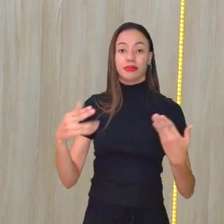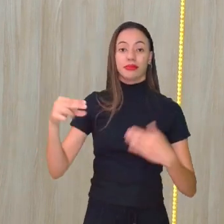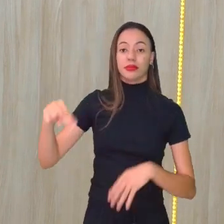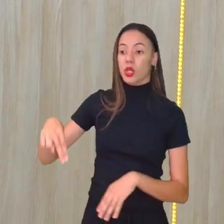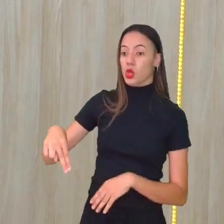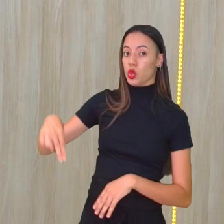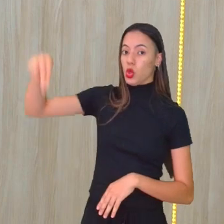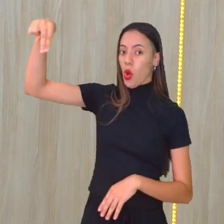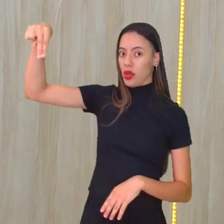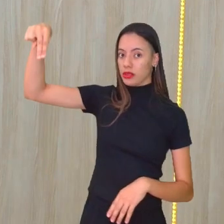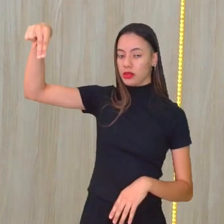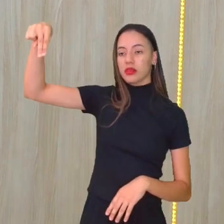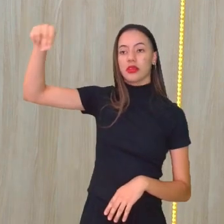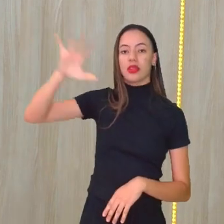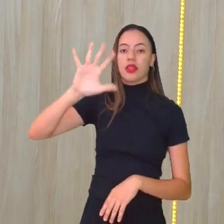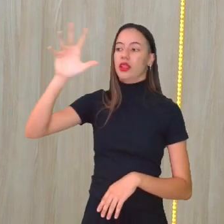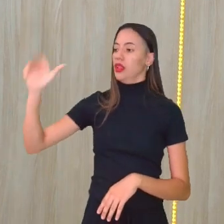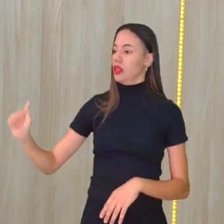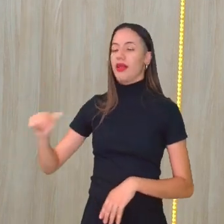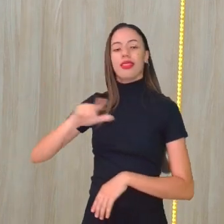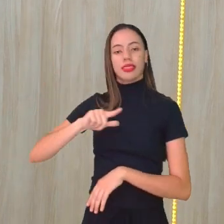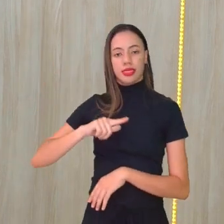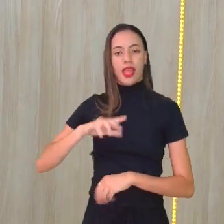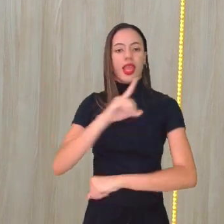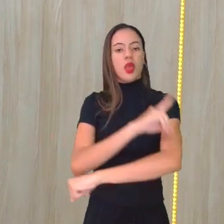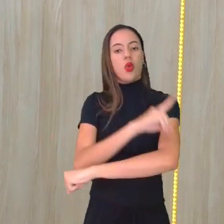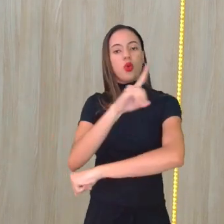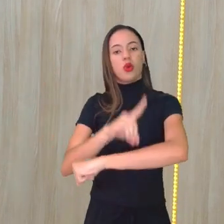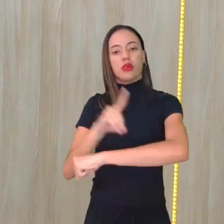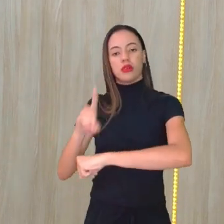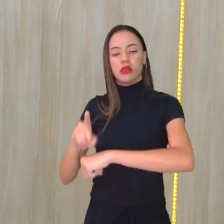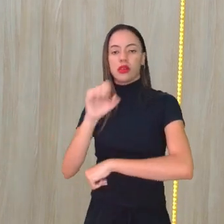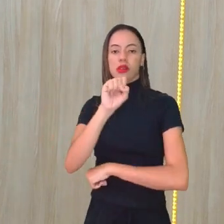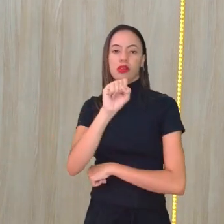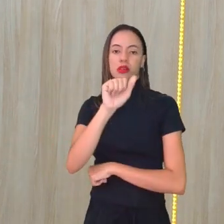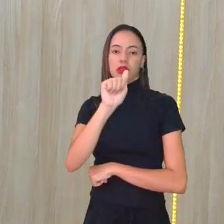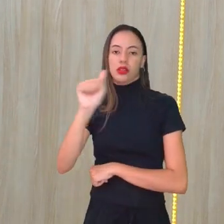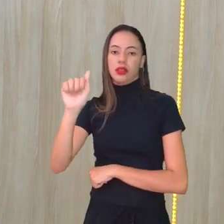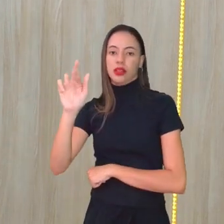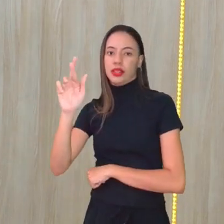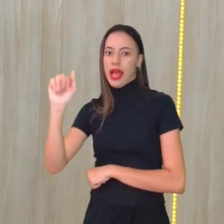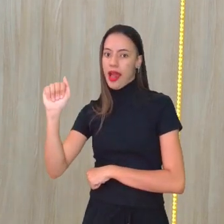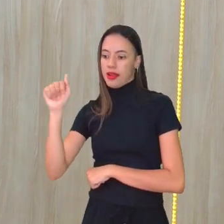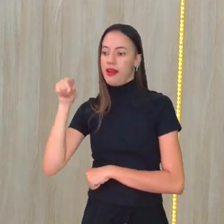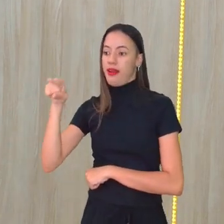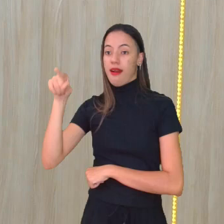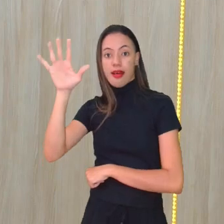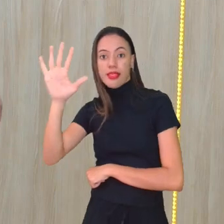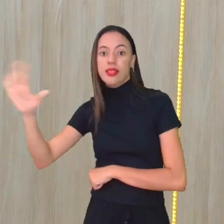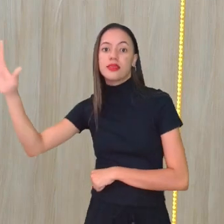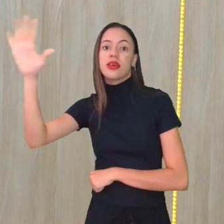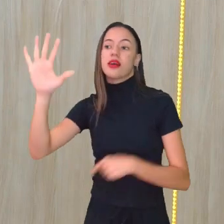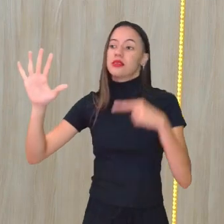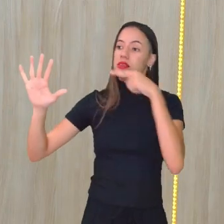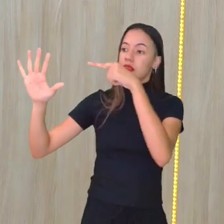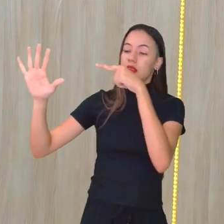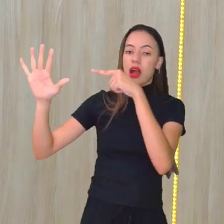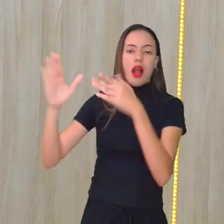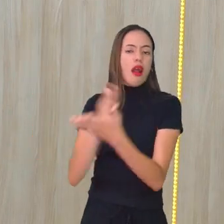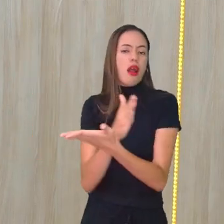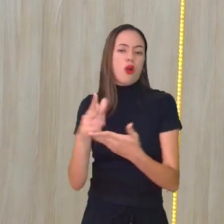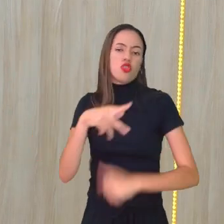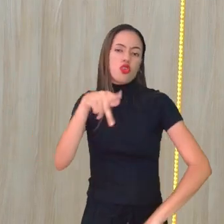né, a gente tem o deserto do Saara, onde nessa região se estabeleceram, né,